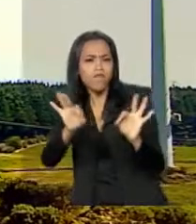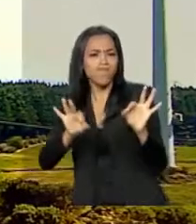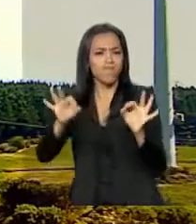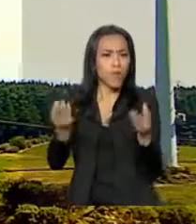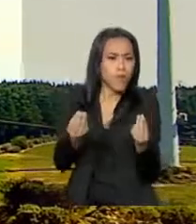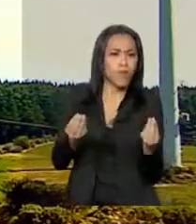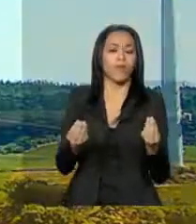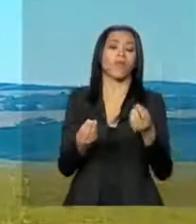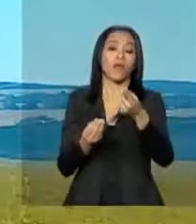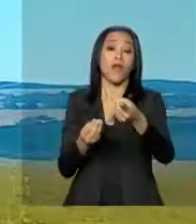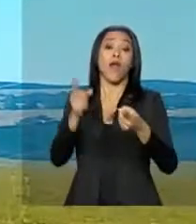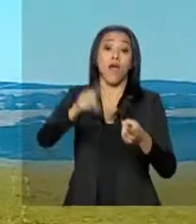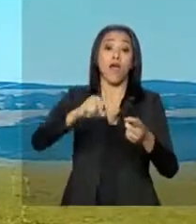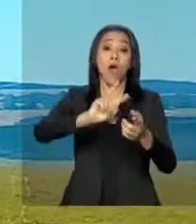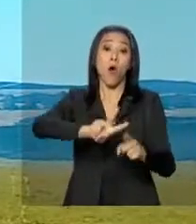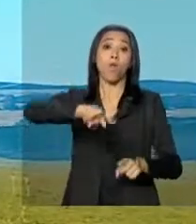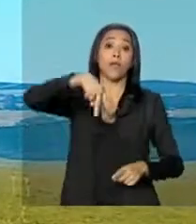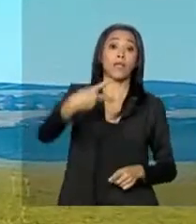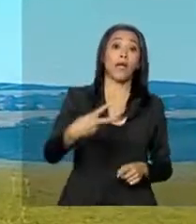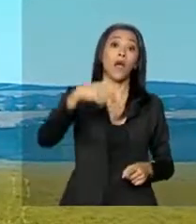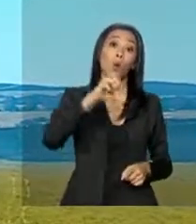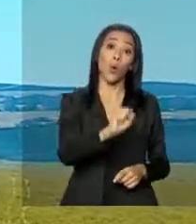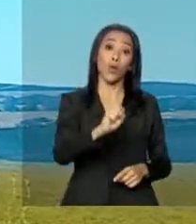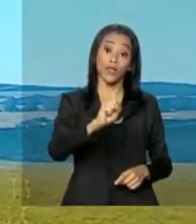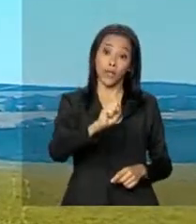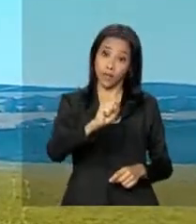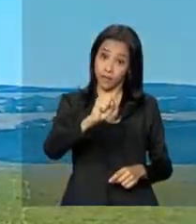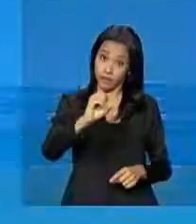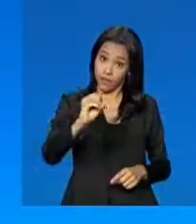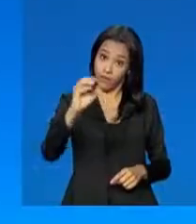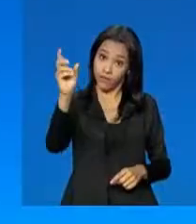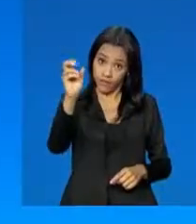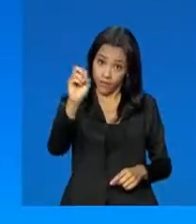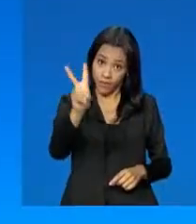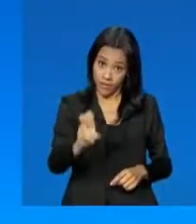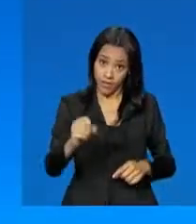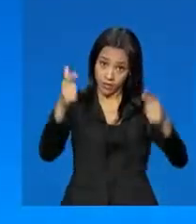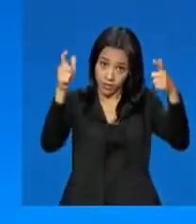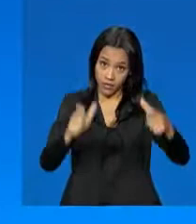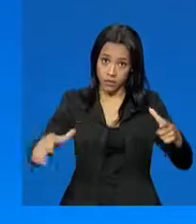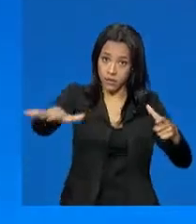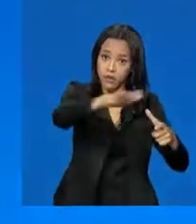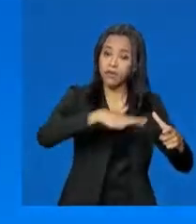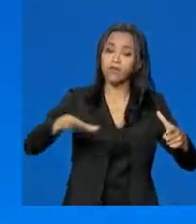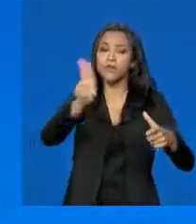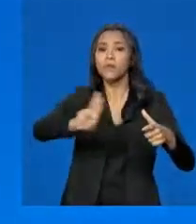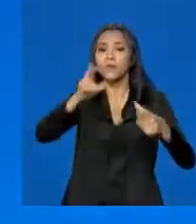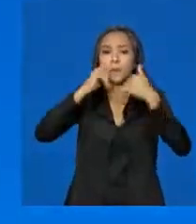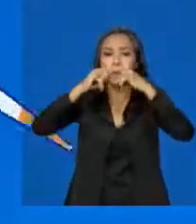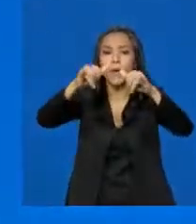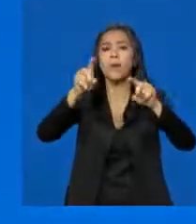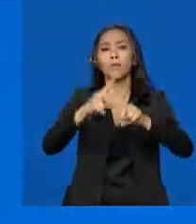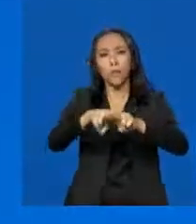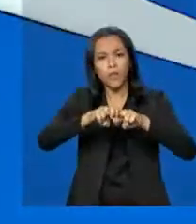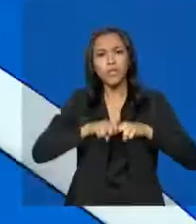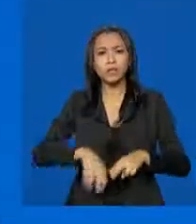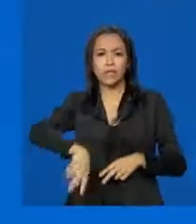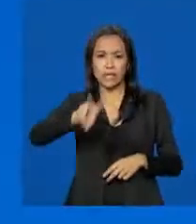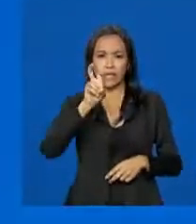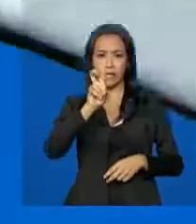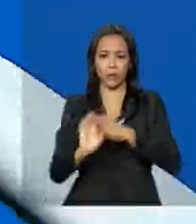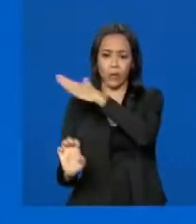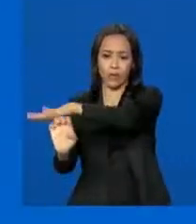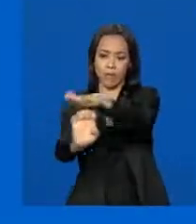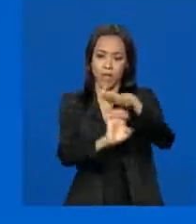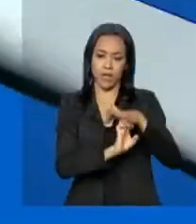em 80 vezes a capacidade do parque eólico de Palmas. Para isso, um consórcio de 5 empresas privadas